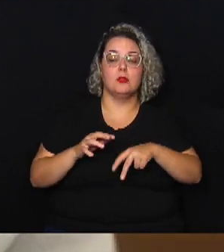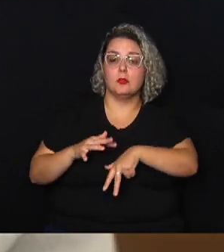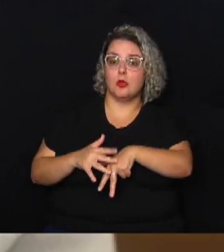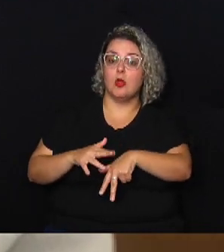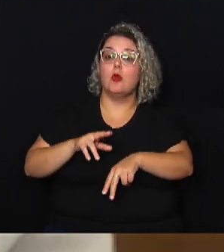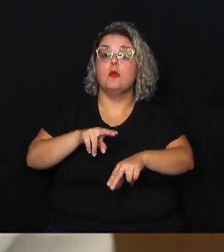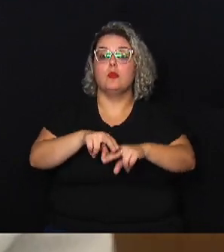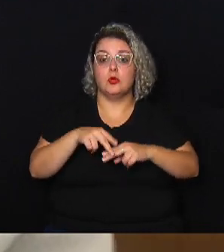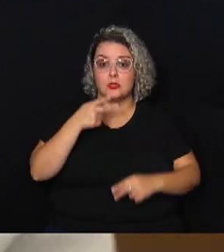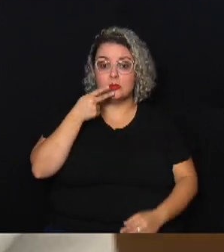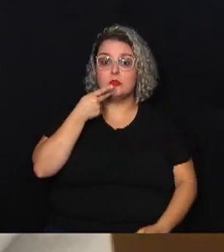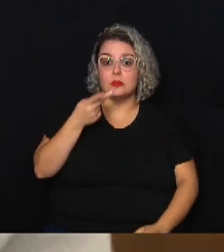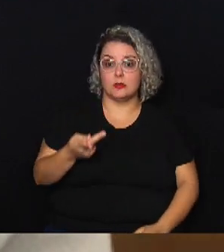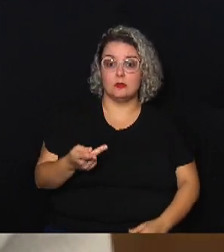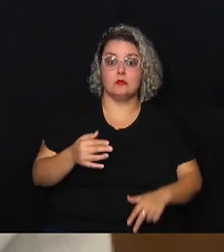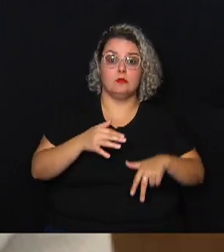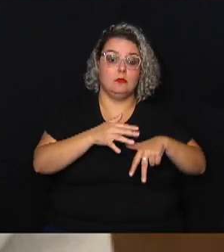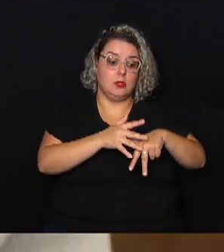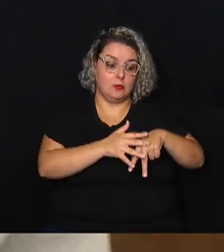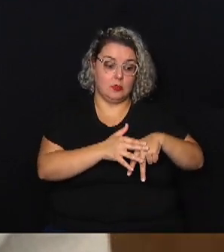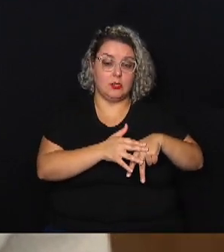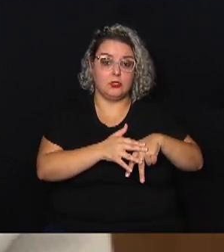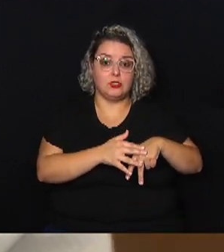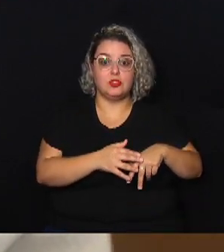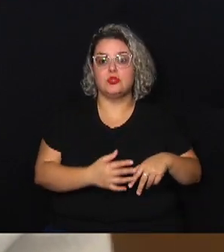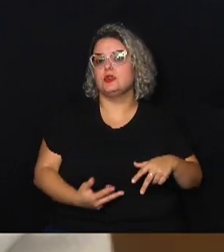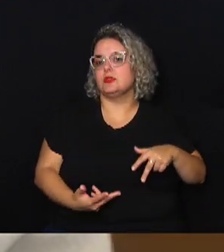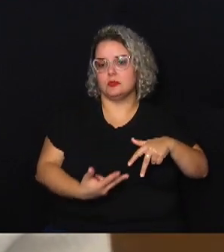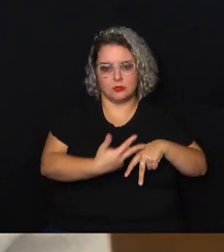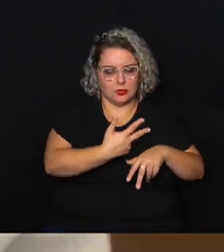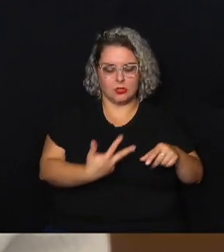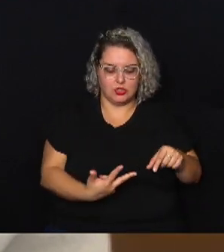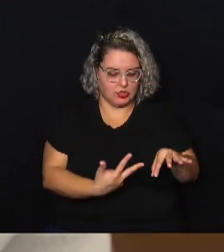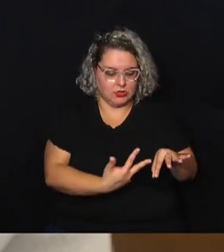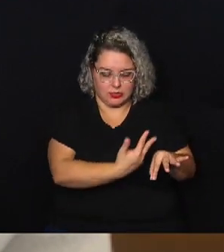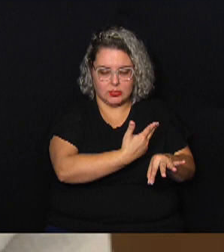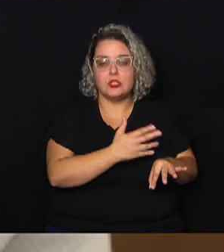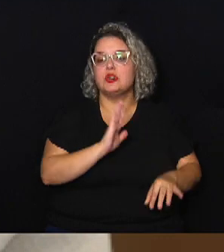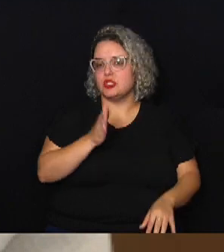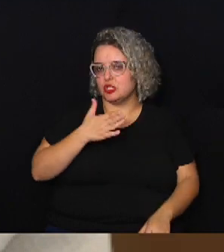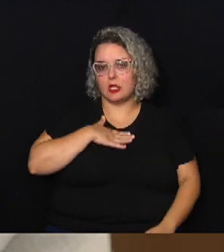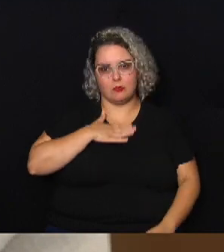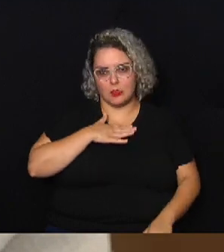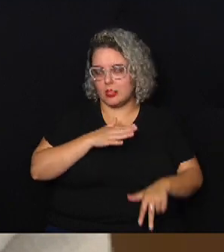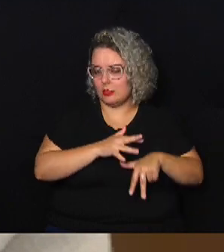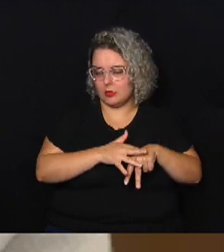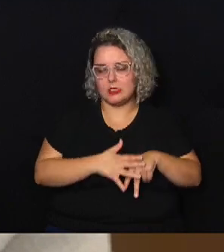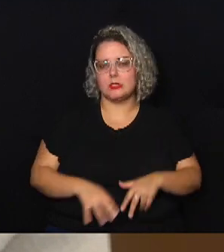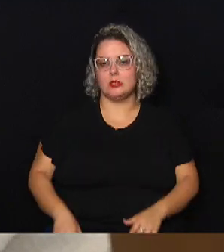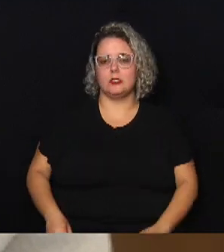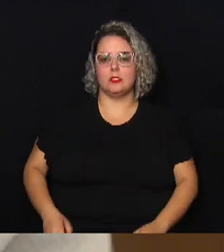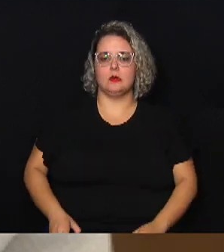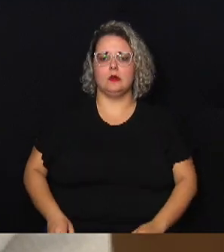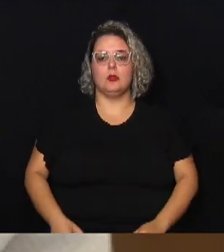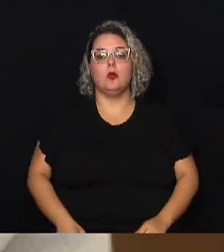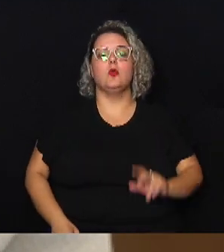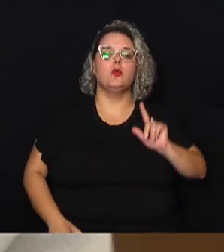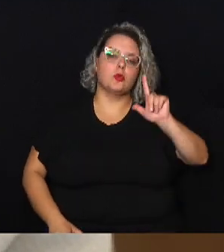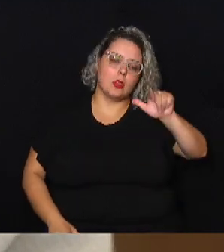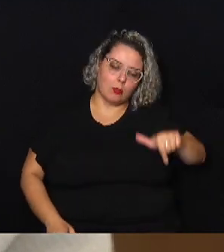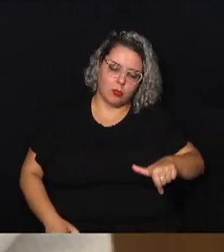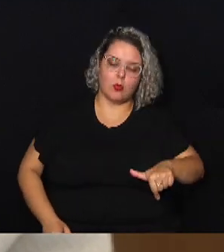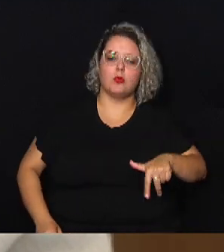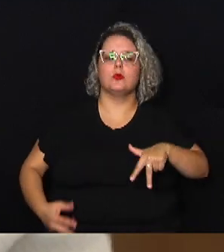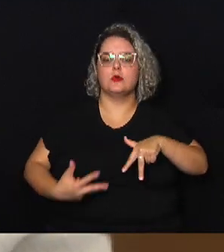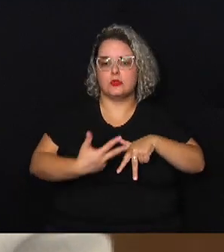minhas pacientes de cirurgia íntima geralmente já são minhas pacientes. Então, o pós-operatório é muito mais tranquilo, porque a gente